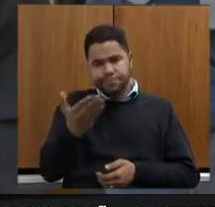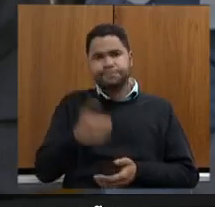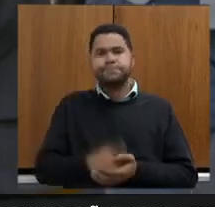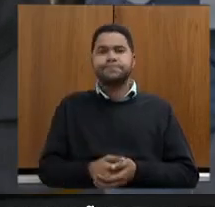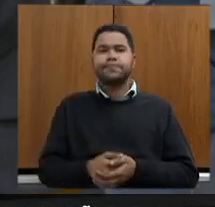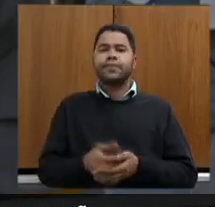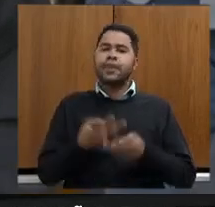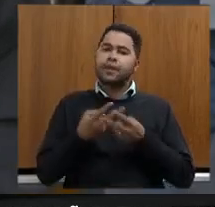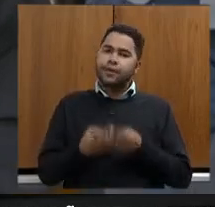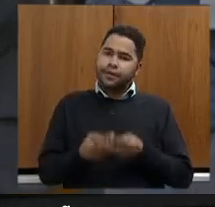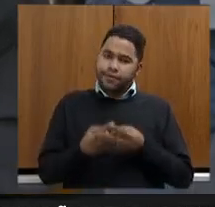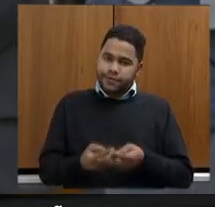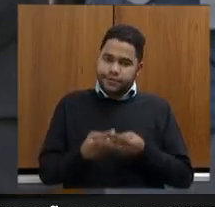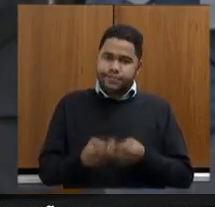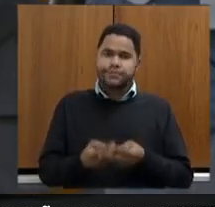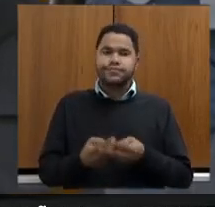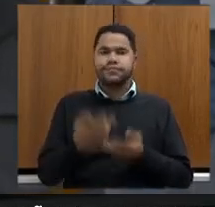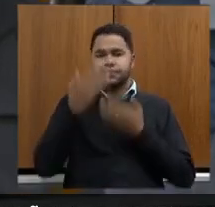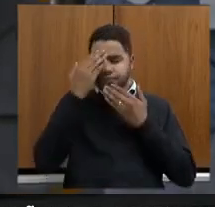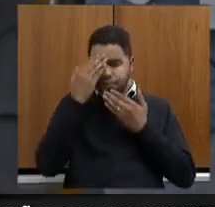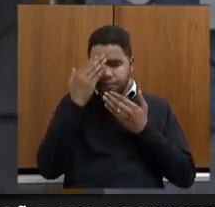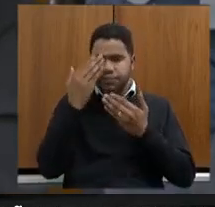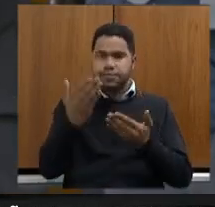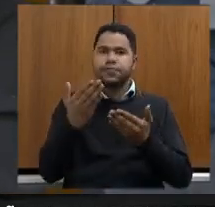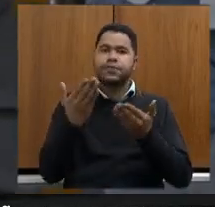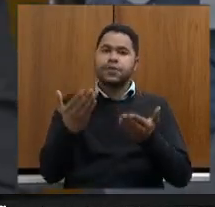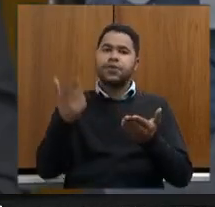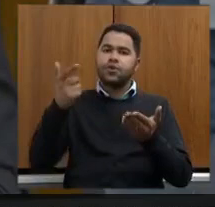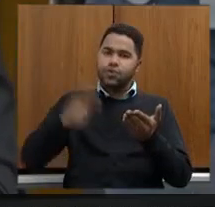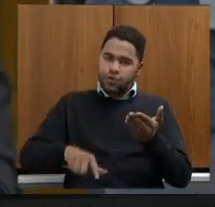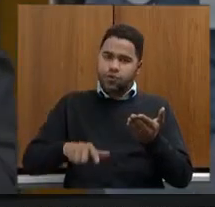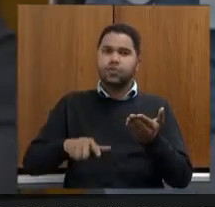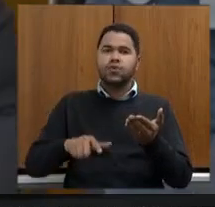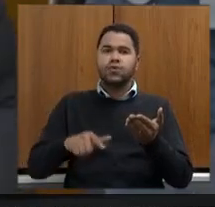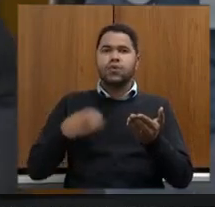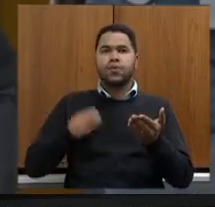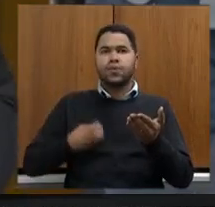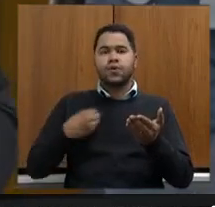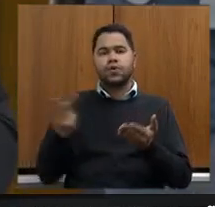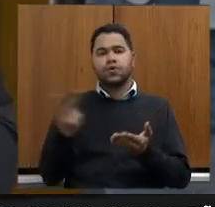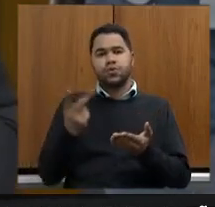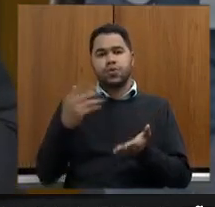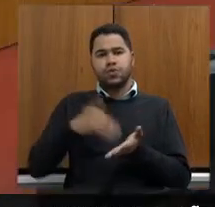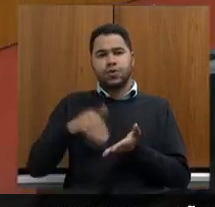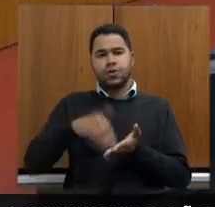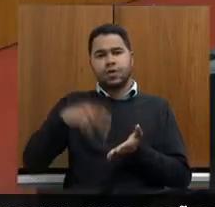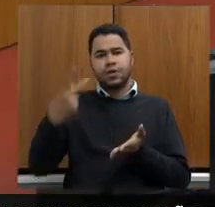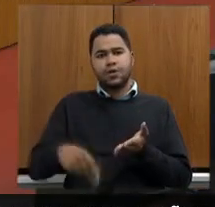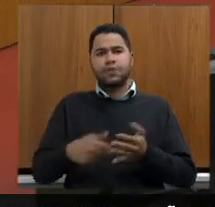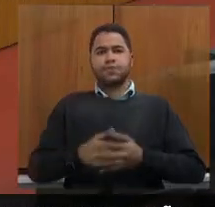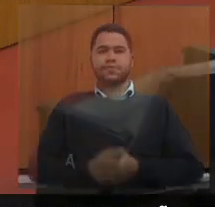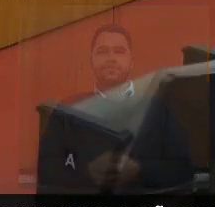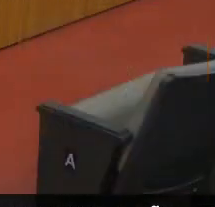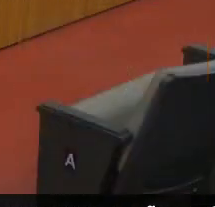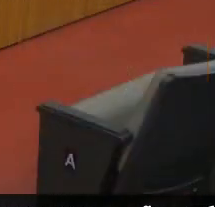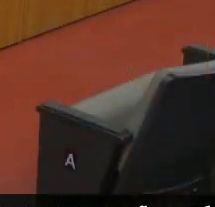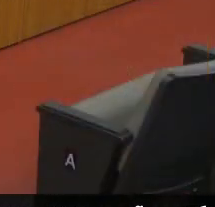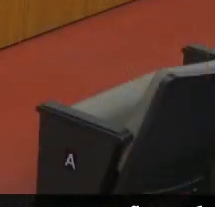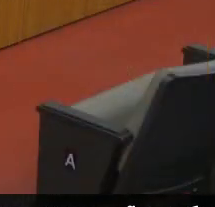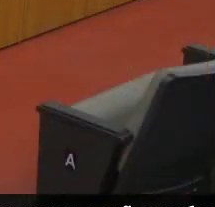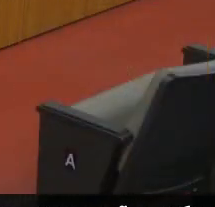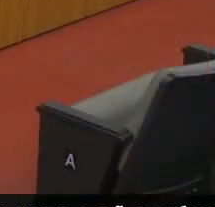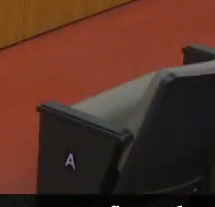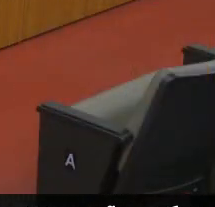excelência pela paciência e agradeço aí mais uma vez pela presença dos dois secretários na casa obrigado